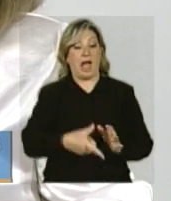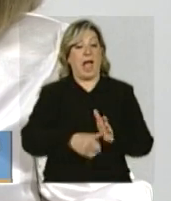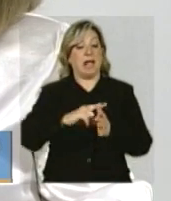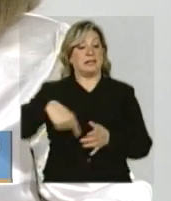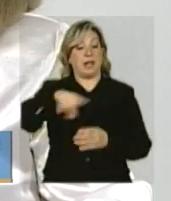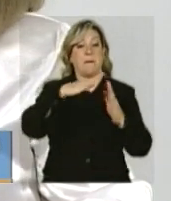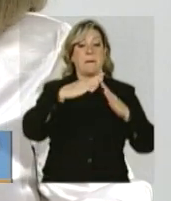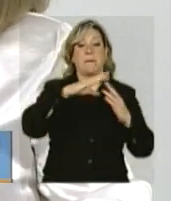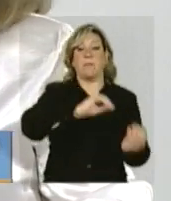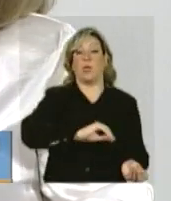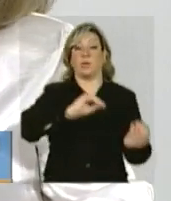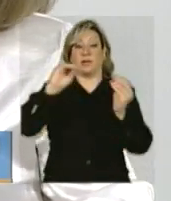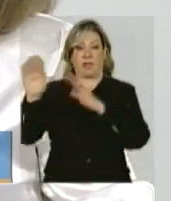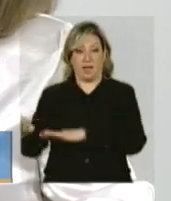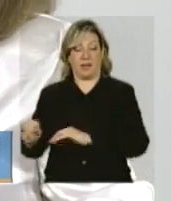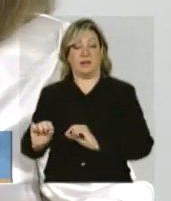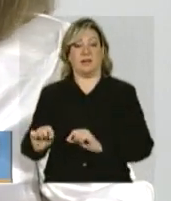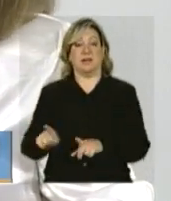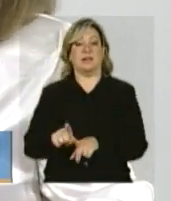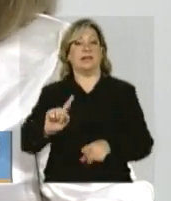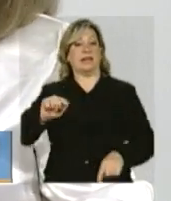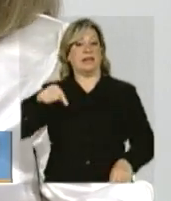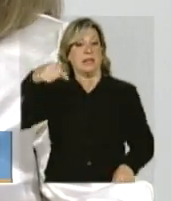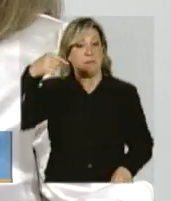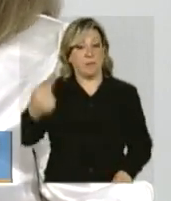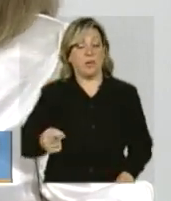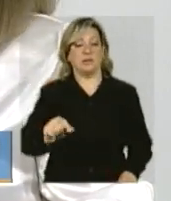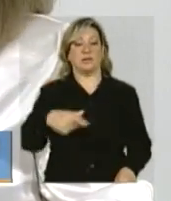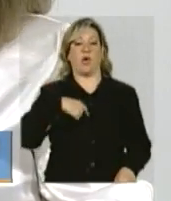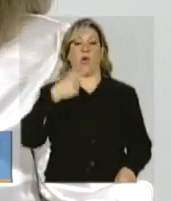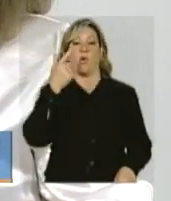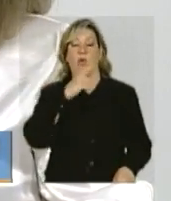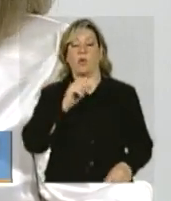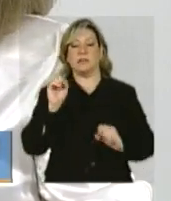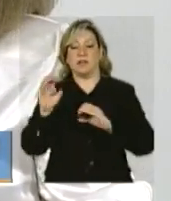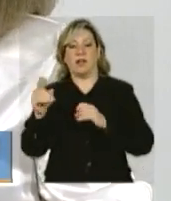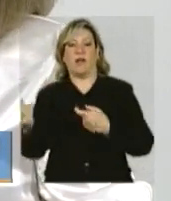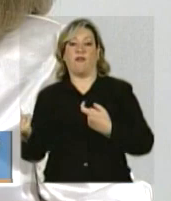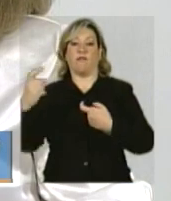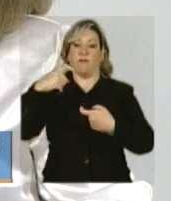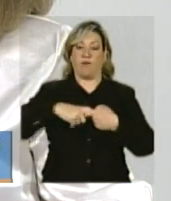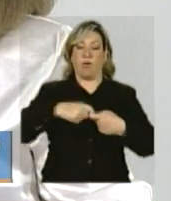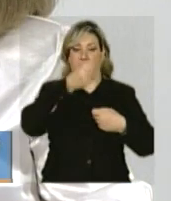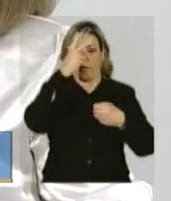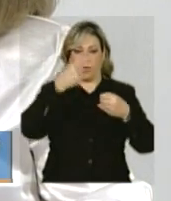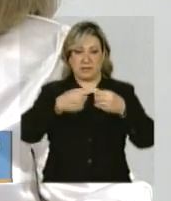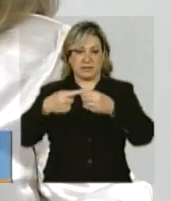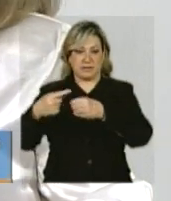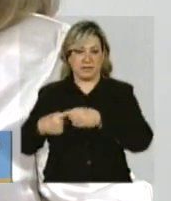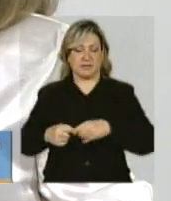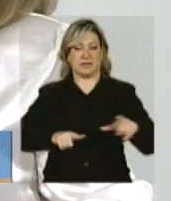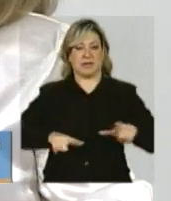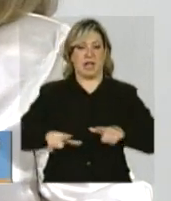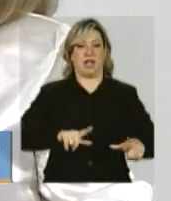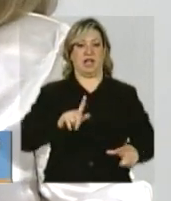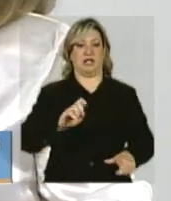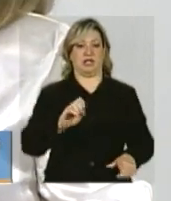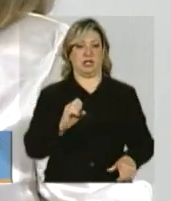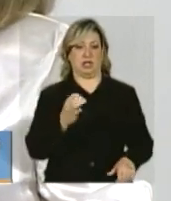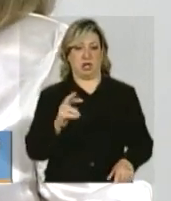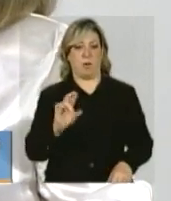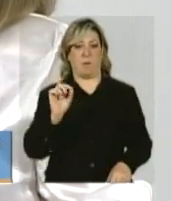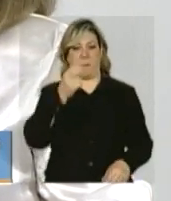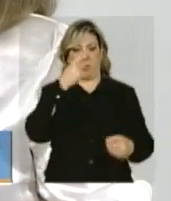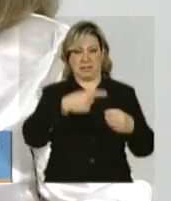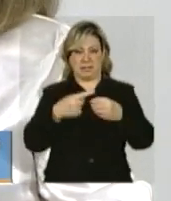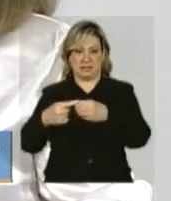desses locais e depois elas orientadas para que elas retornem à prefeitura, à gestão municipal e onde,